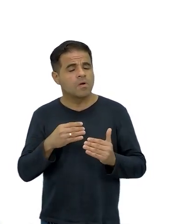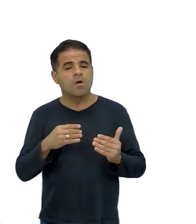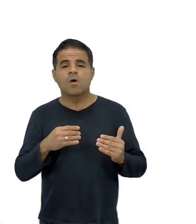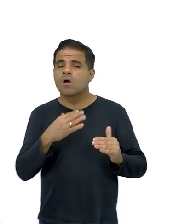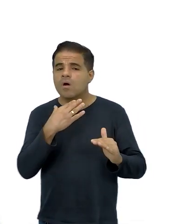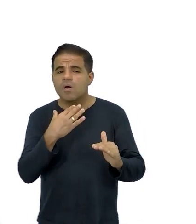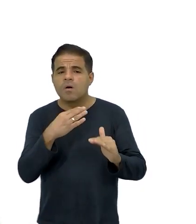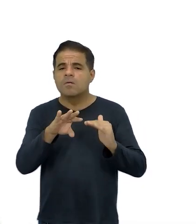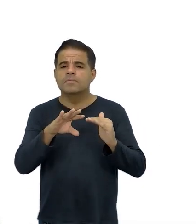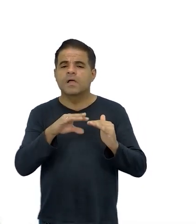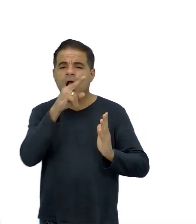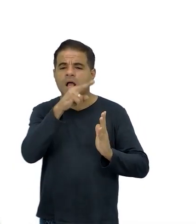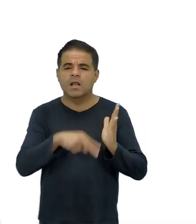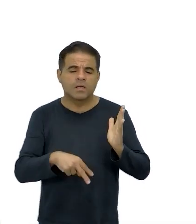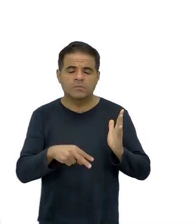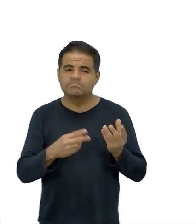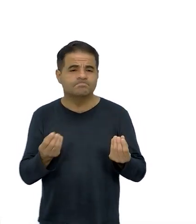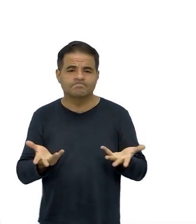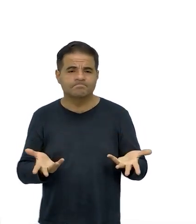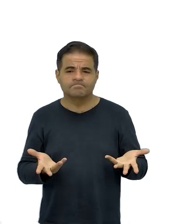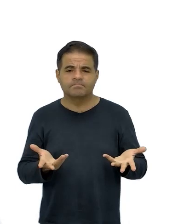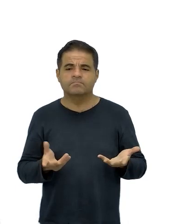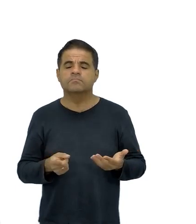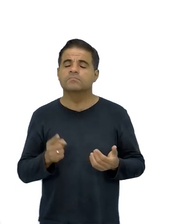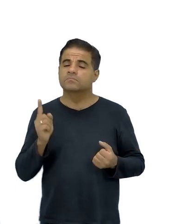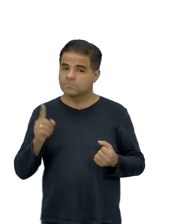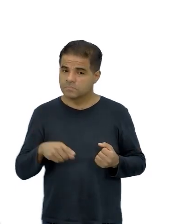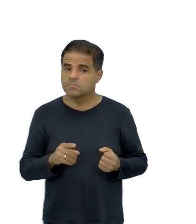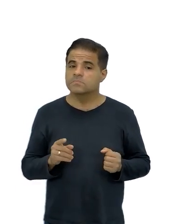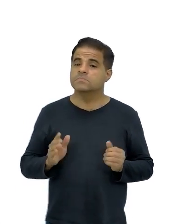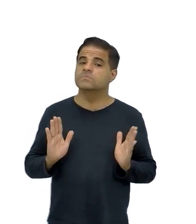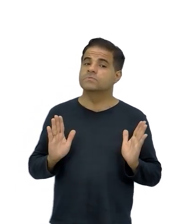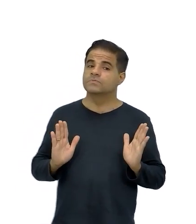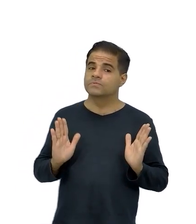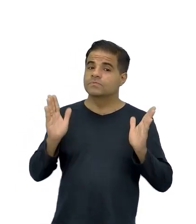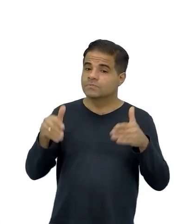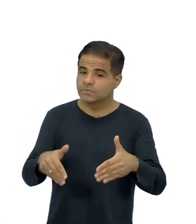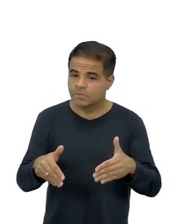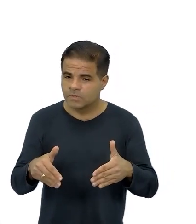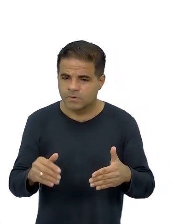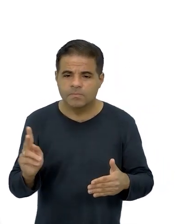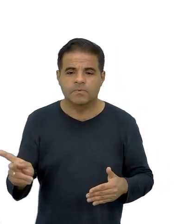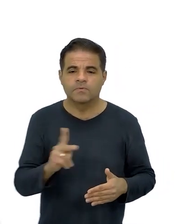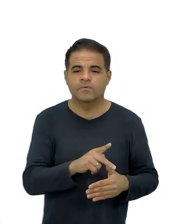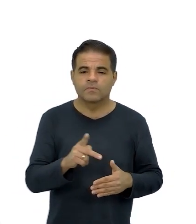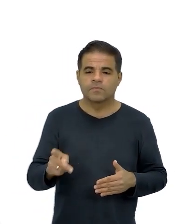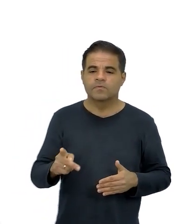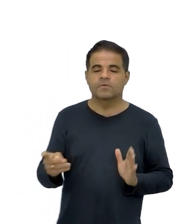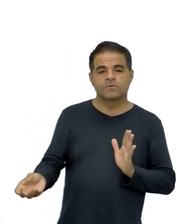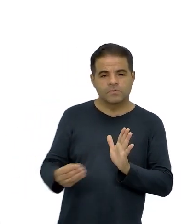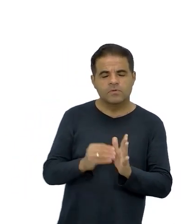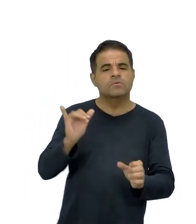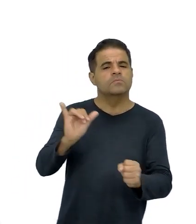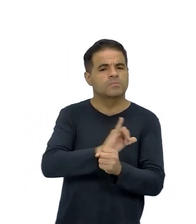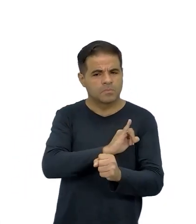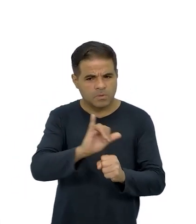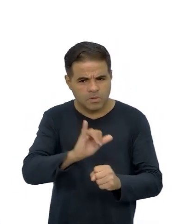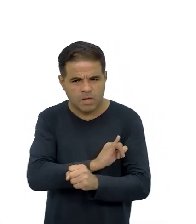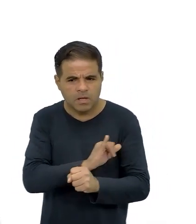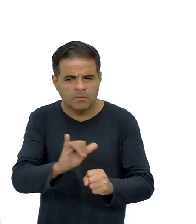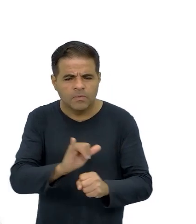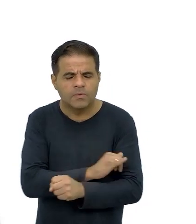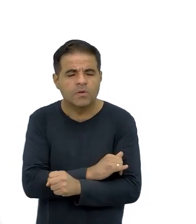a leitura colaborativa, que é aquela em que o professor, né, propõe paradas estratégicas